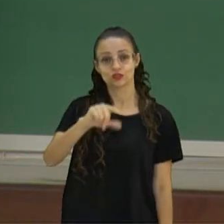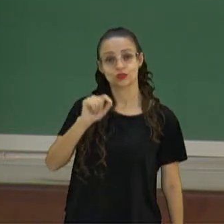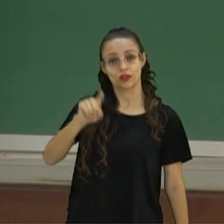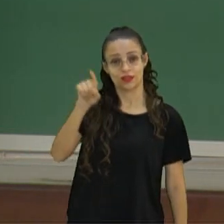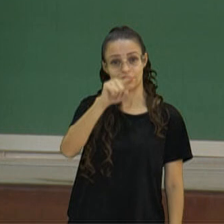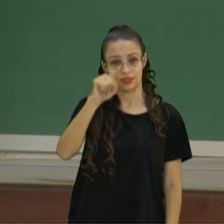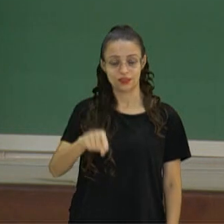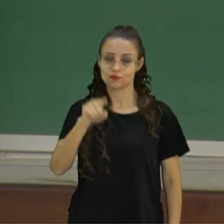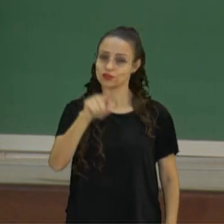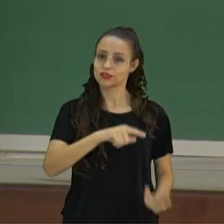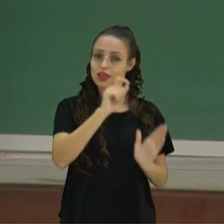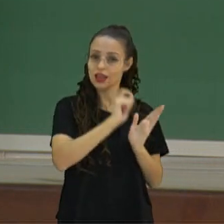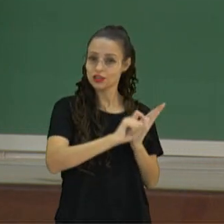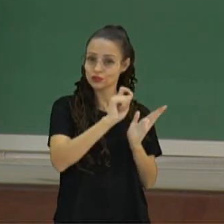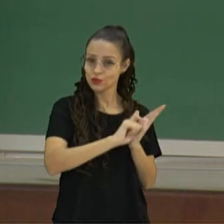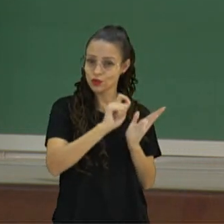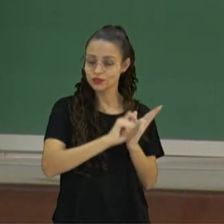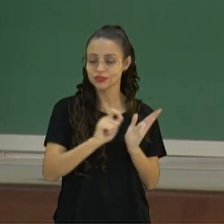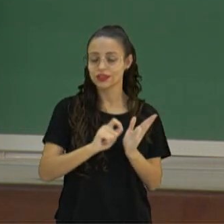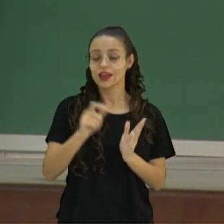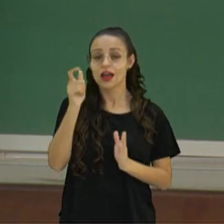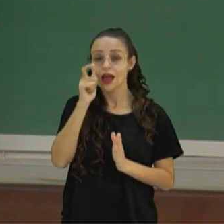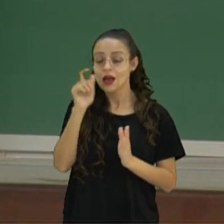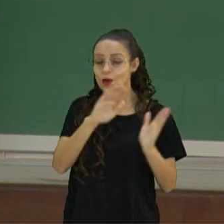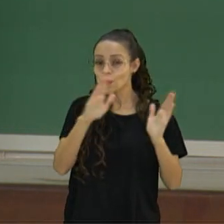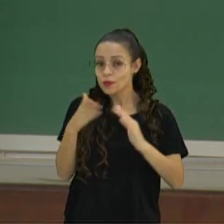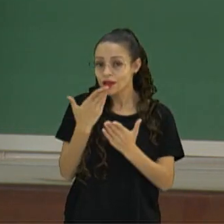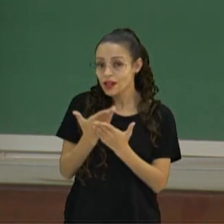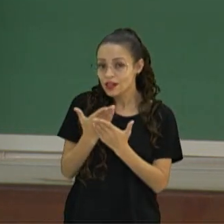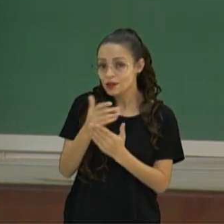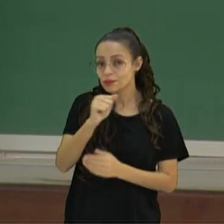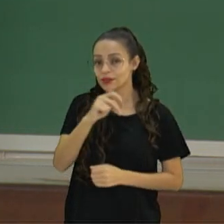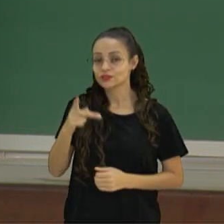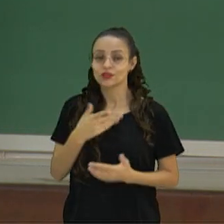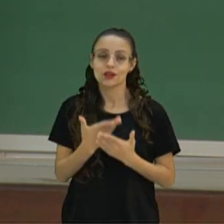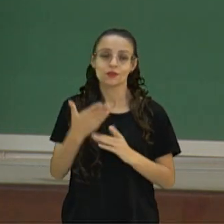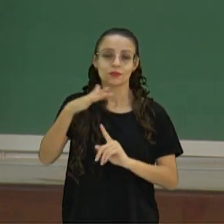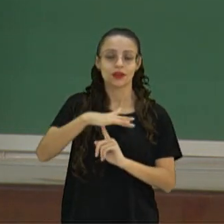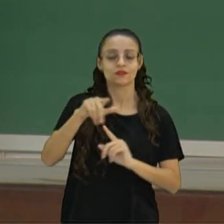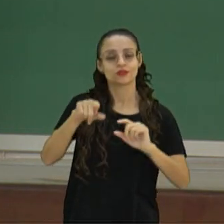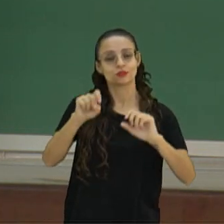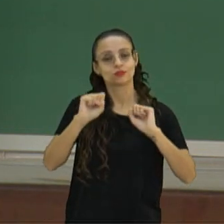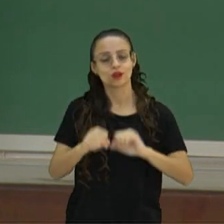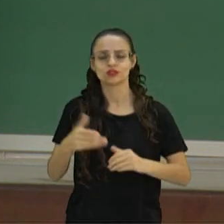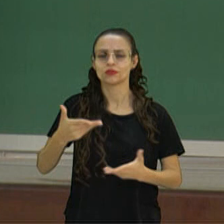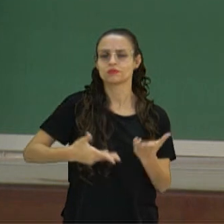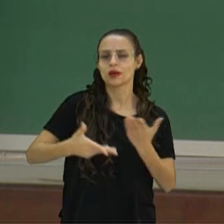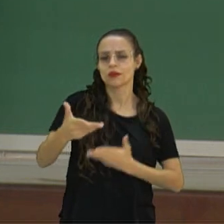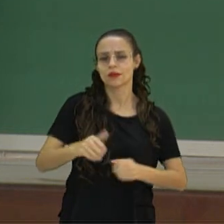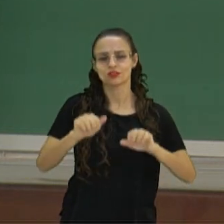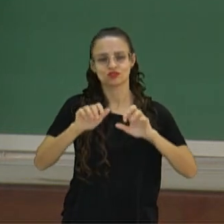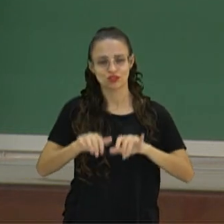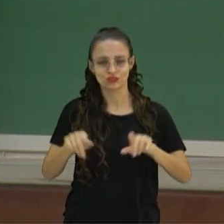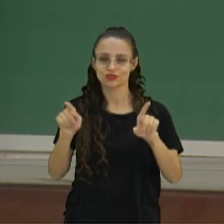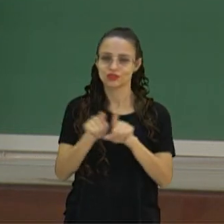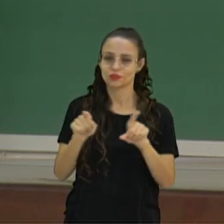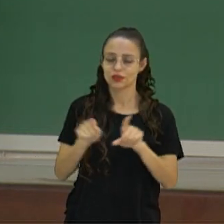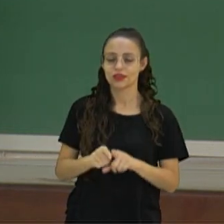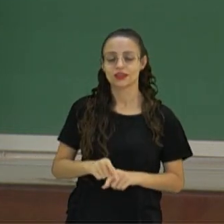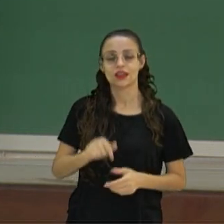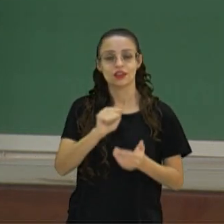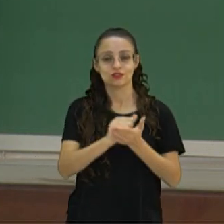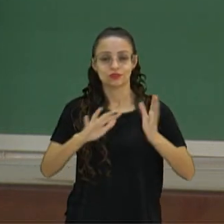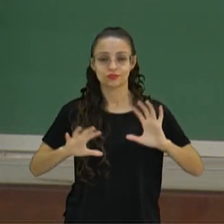você faz as suas anotações, você que acompanha a aula aí pelo aplicativo Aula Paraná, pode fazer a sua interação aí no chat também, né? O